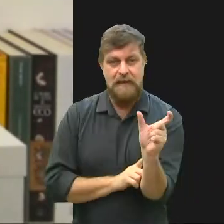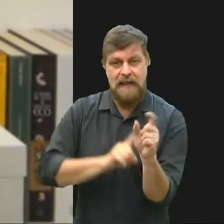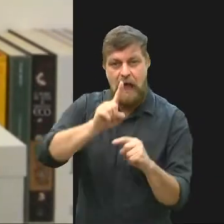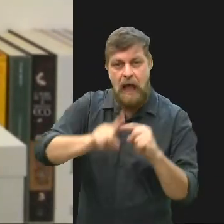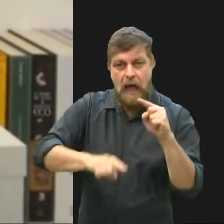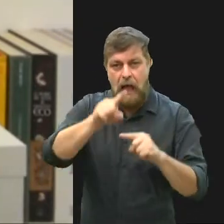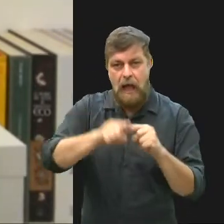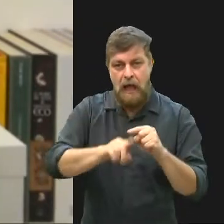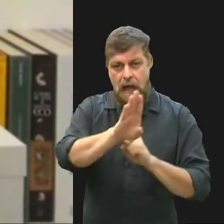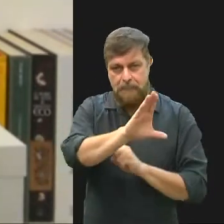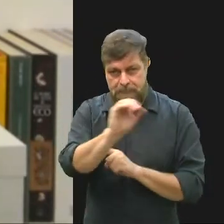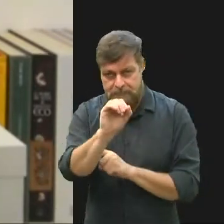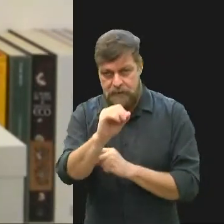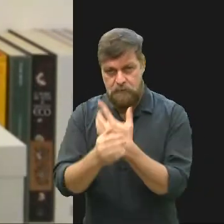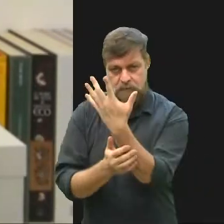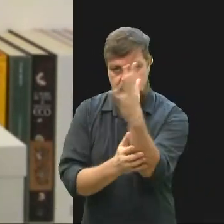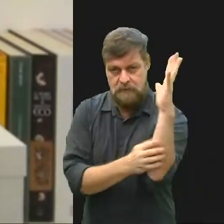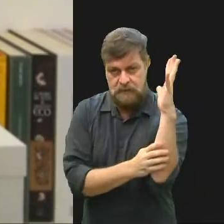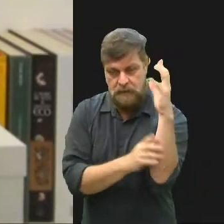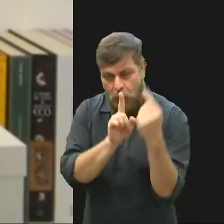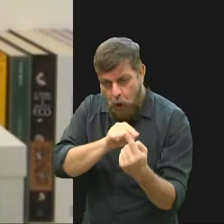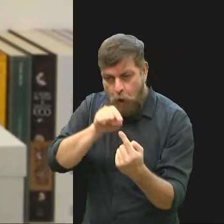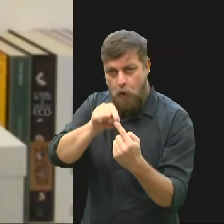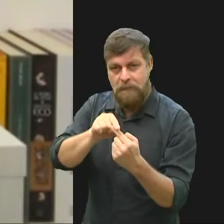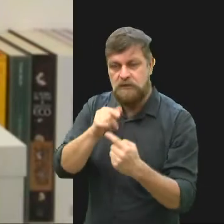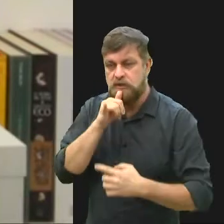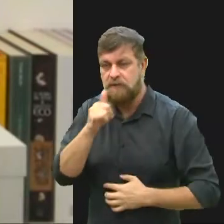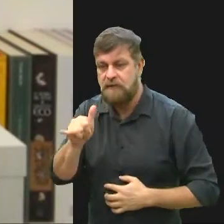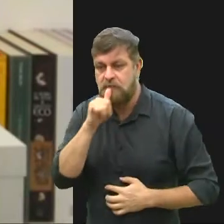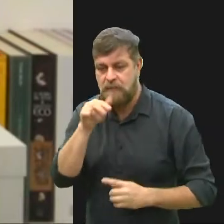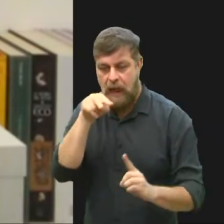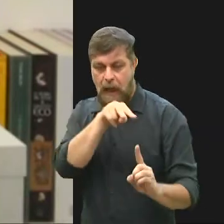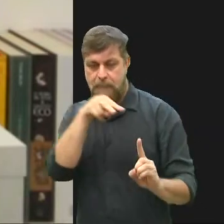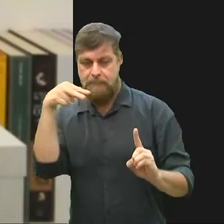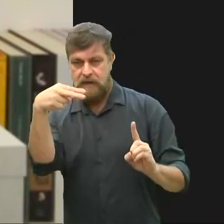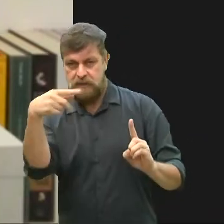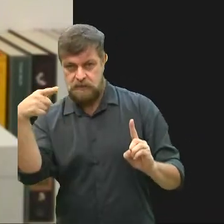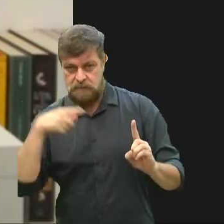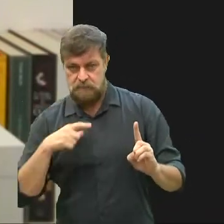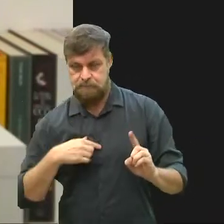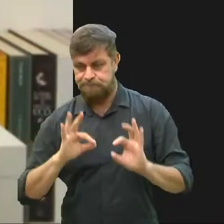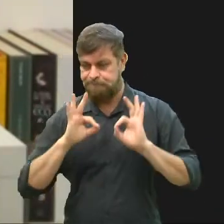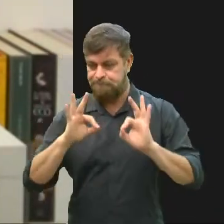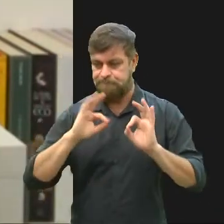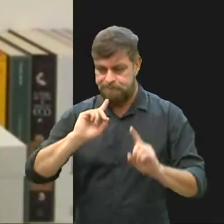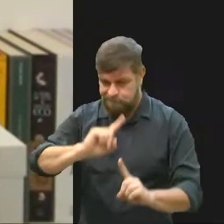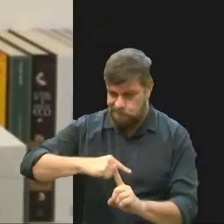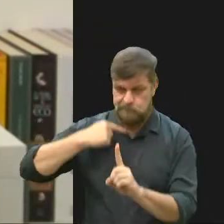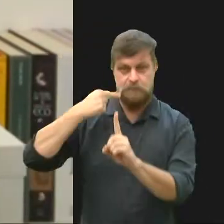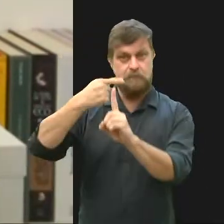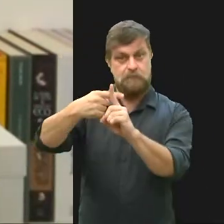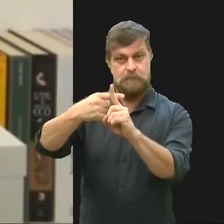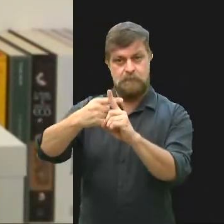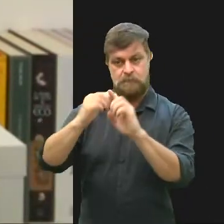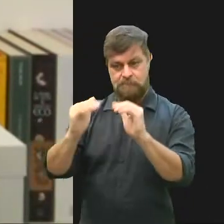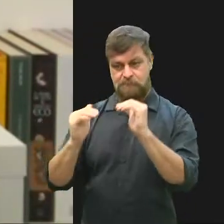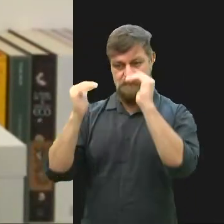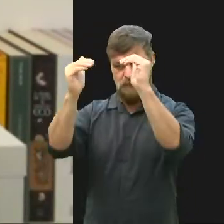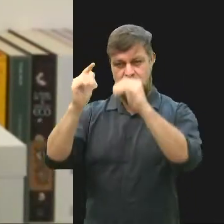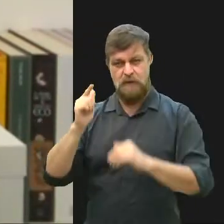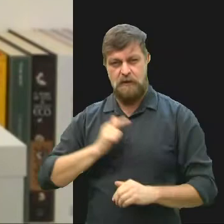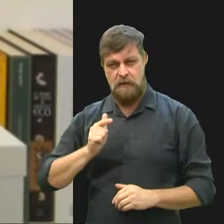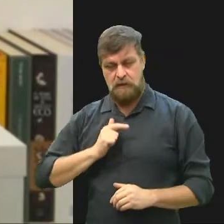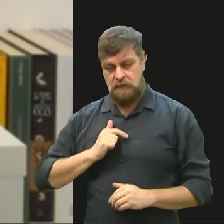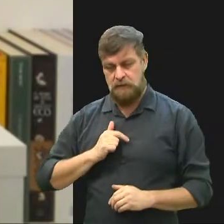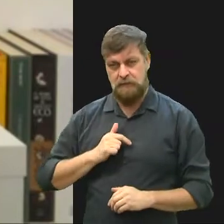florestal para finalidades energéticas, a perspectiva da sua utilização ela é otimista, tendo em vista que dentro de